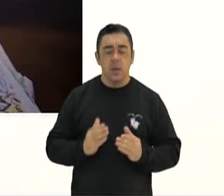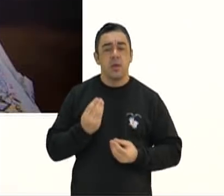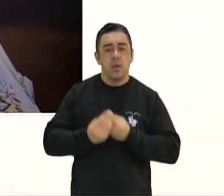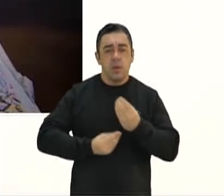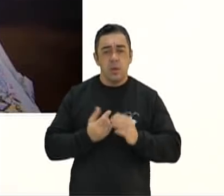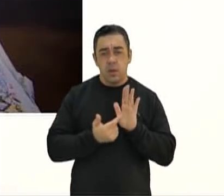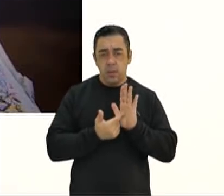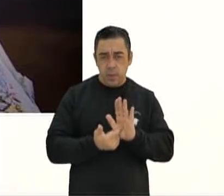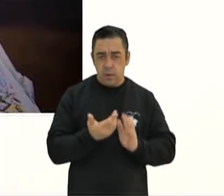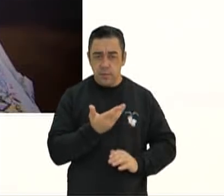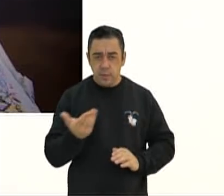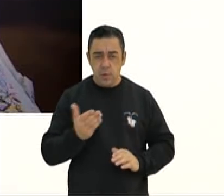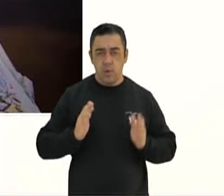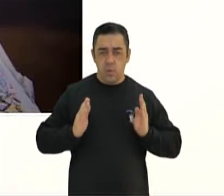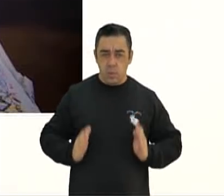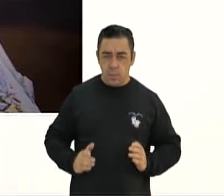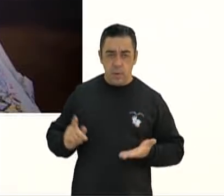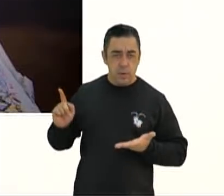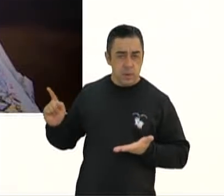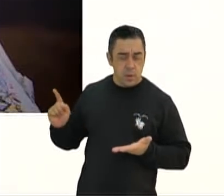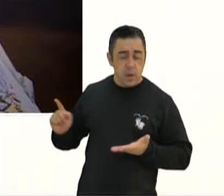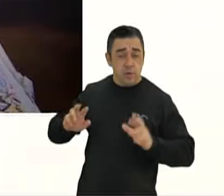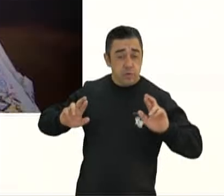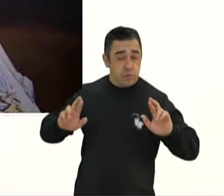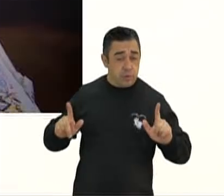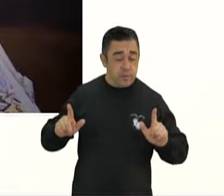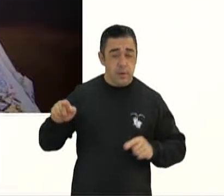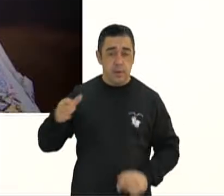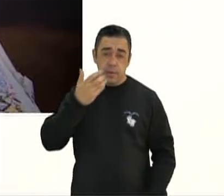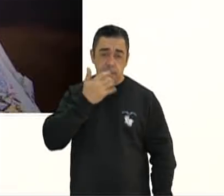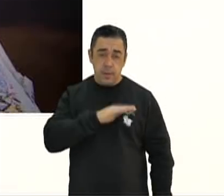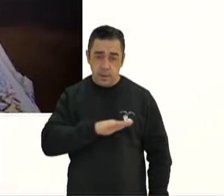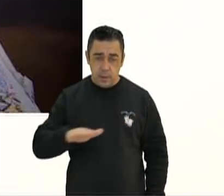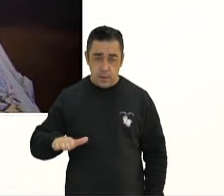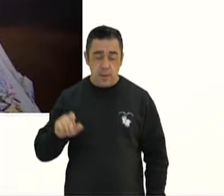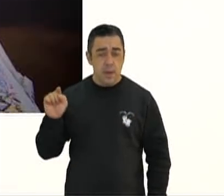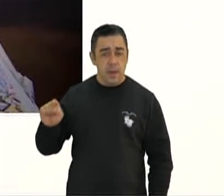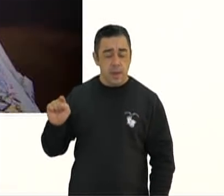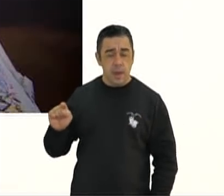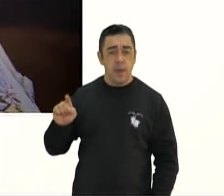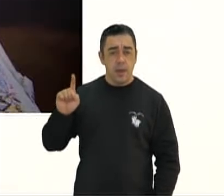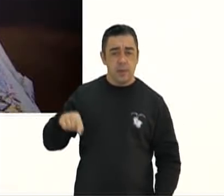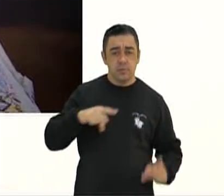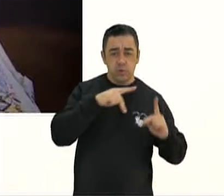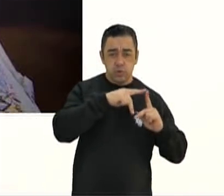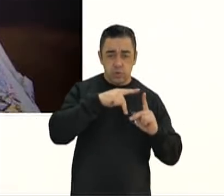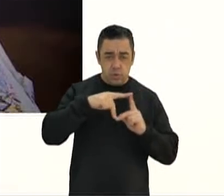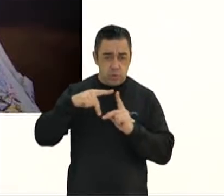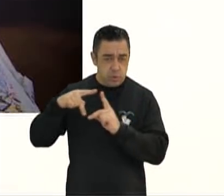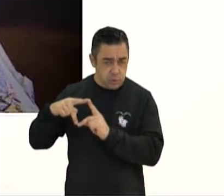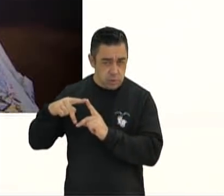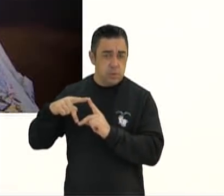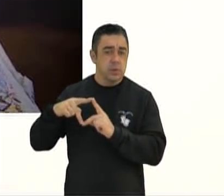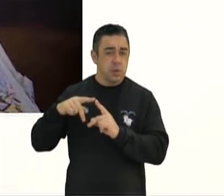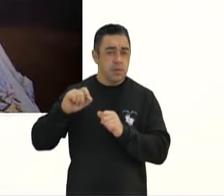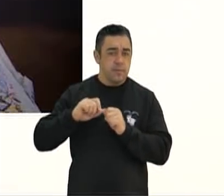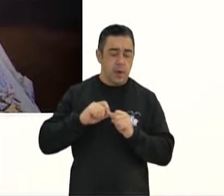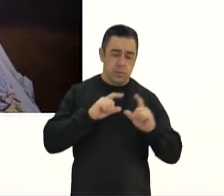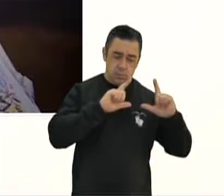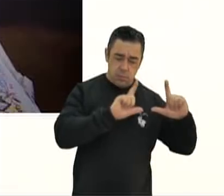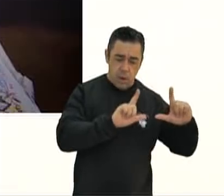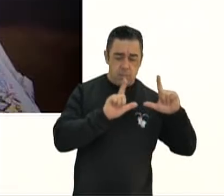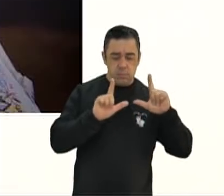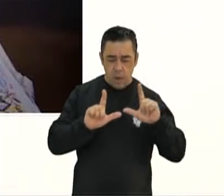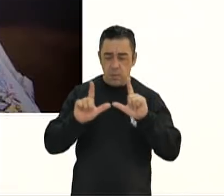apresentava comportamentos que os distinguisse da maioria das crianças. Ela é uma tira toda feita em quadrinhos, não